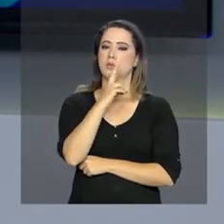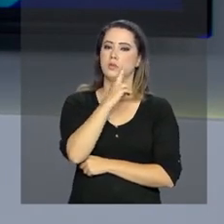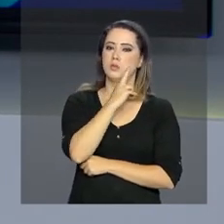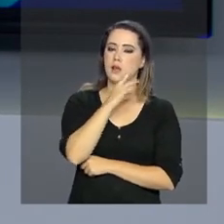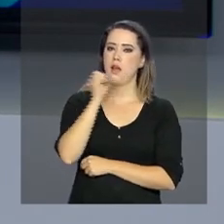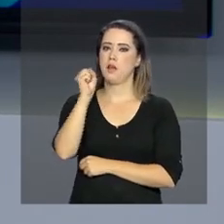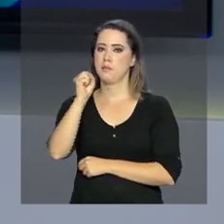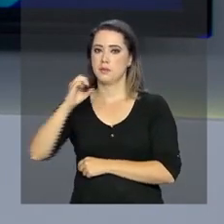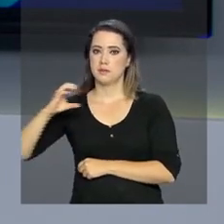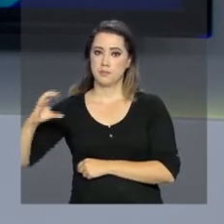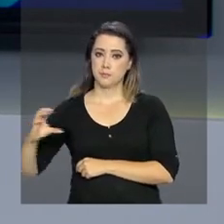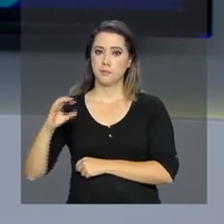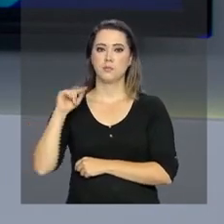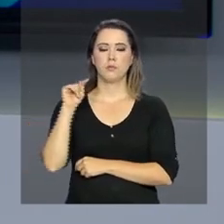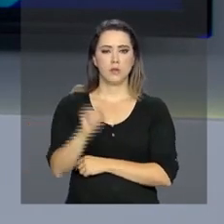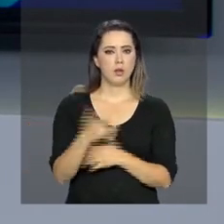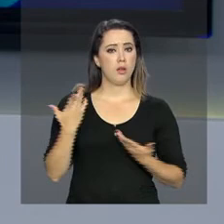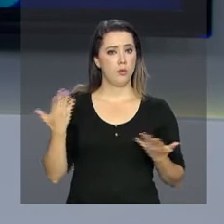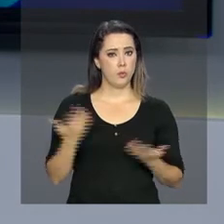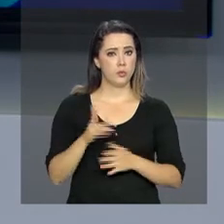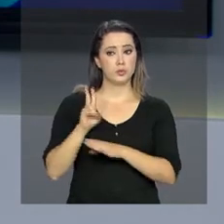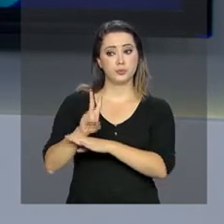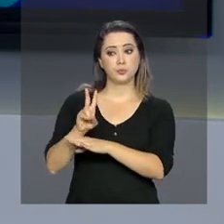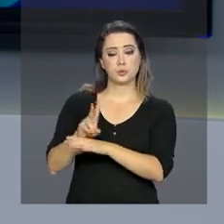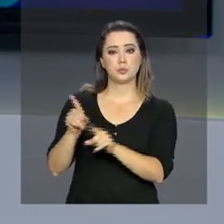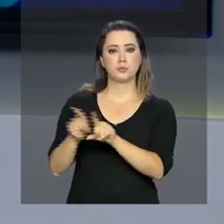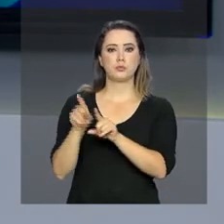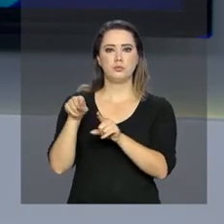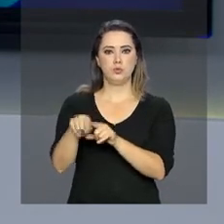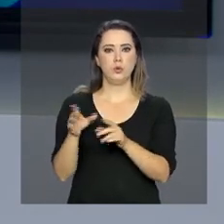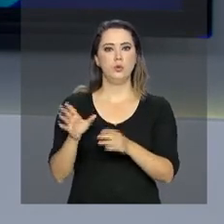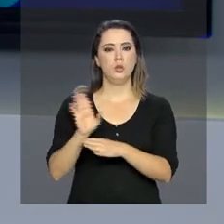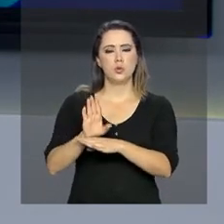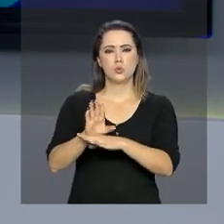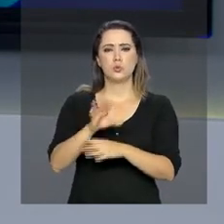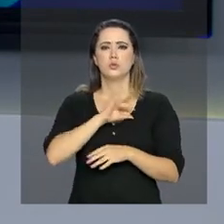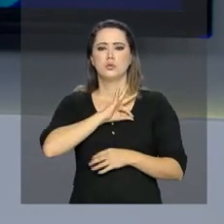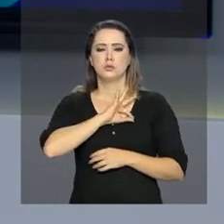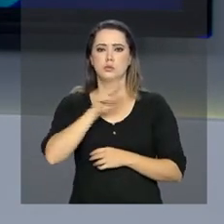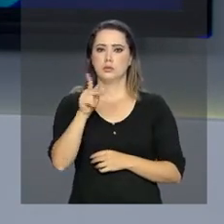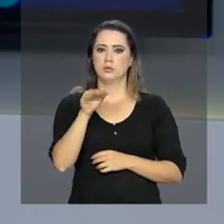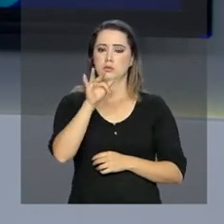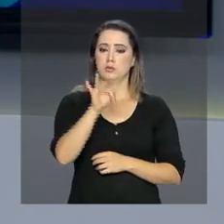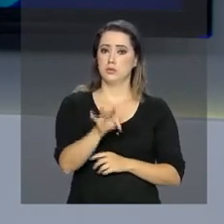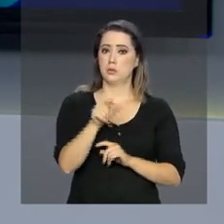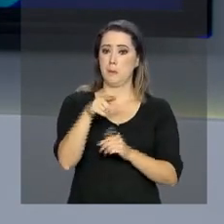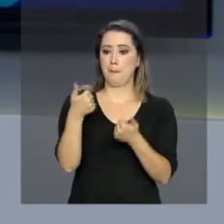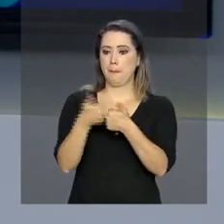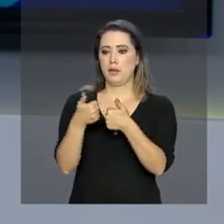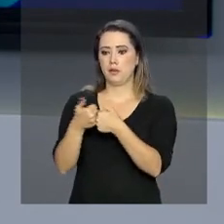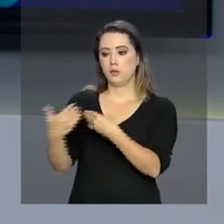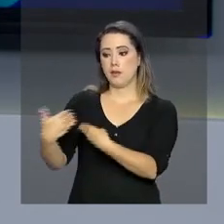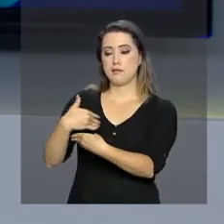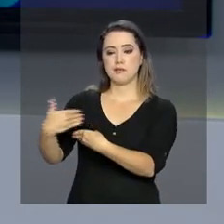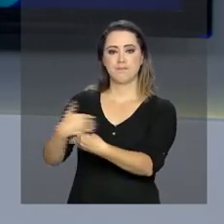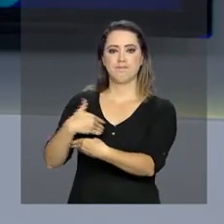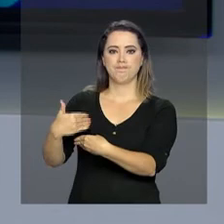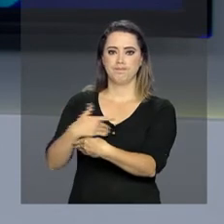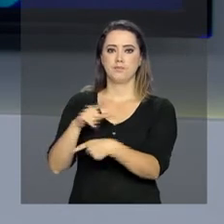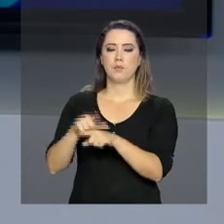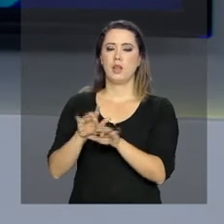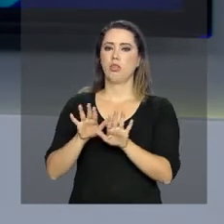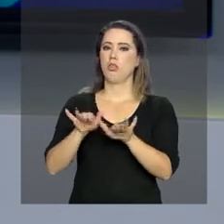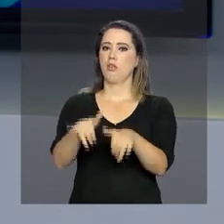pelo ministério da segurança pública o suporte da força nacional a polícia federal nos postos de fronteira será feito até o fim de novembro